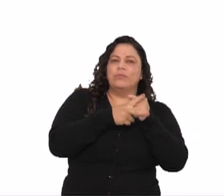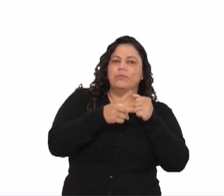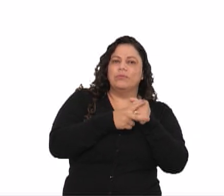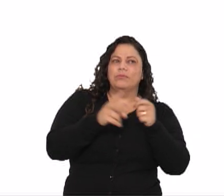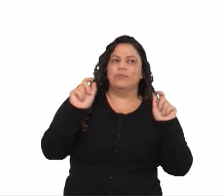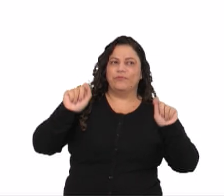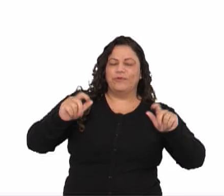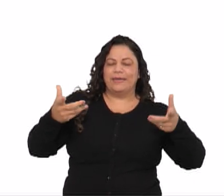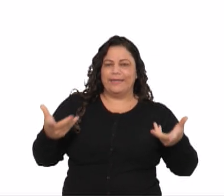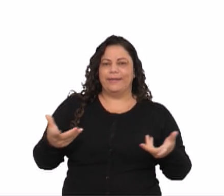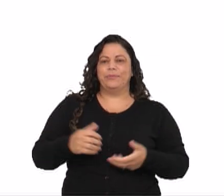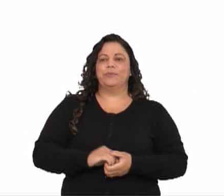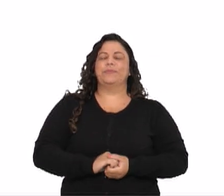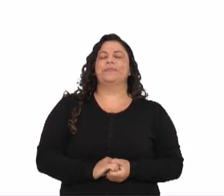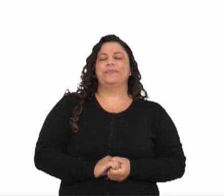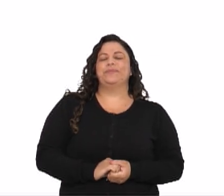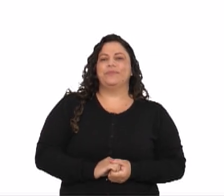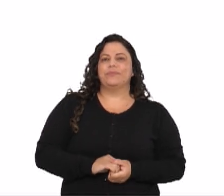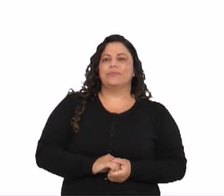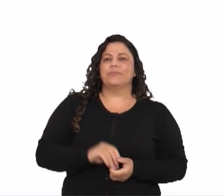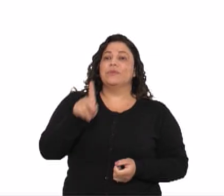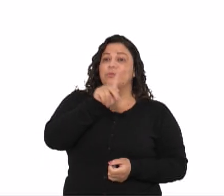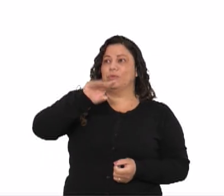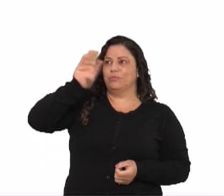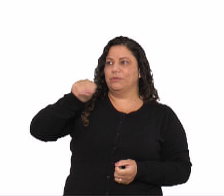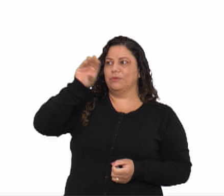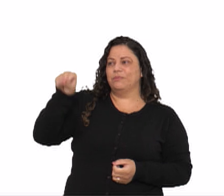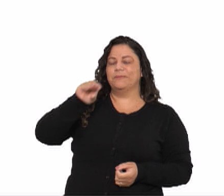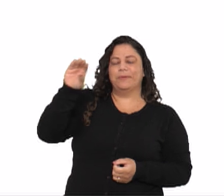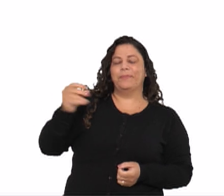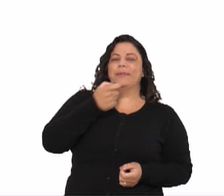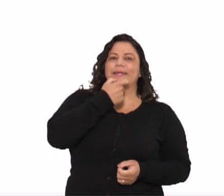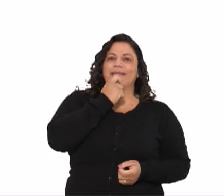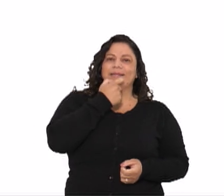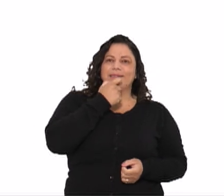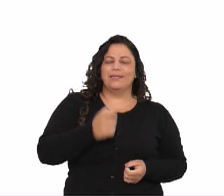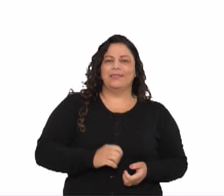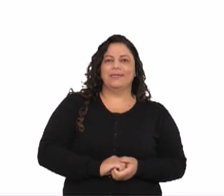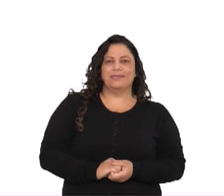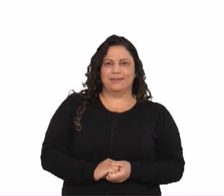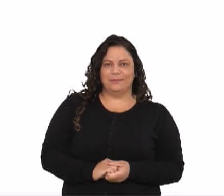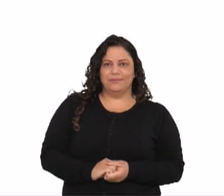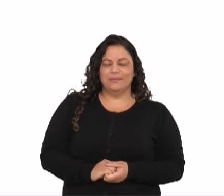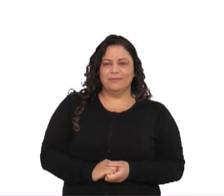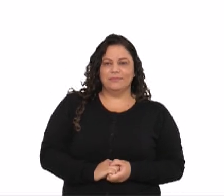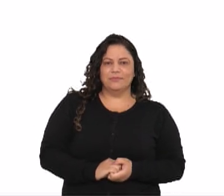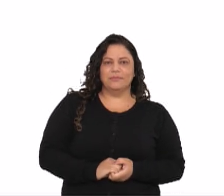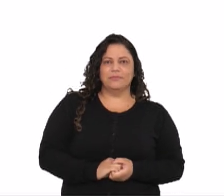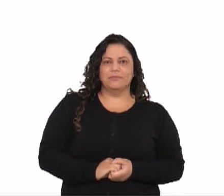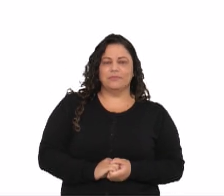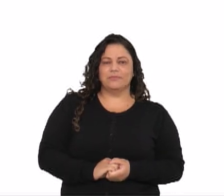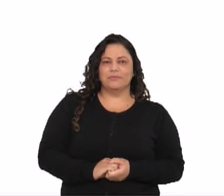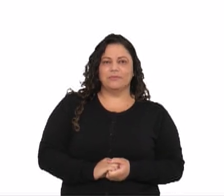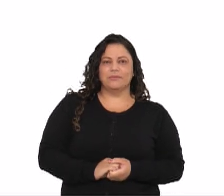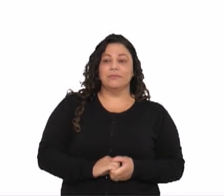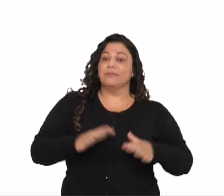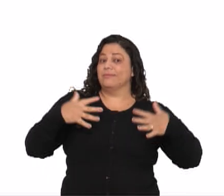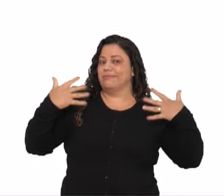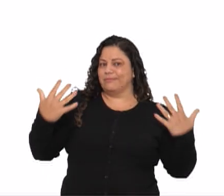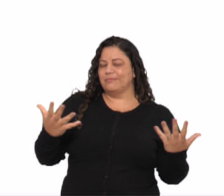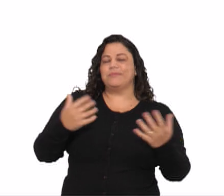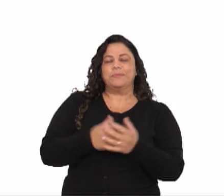ongoing action is happening now and can also be used to show that this action is going to take place in the near future. Então,